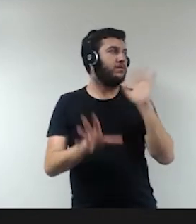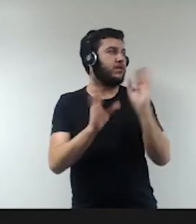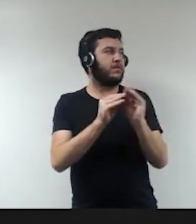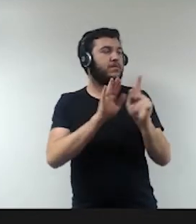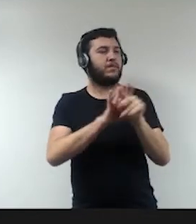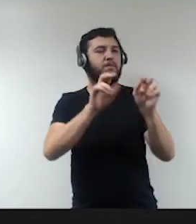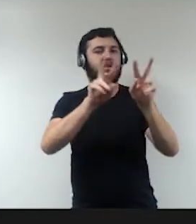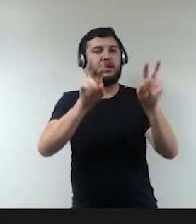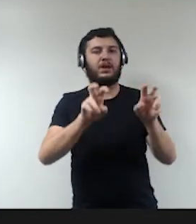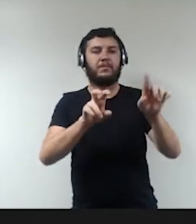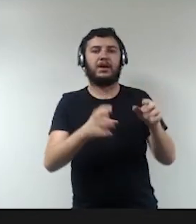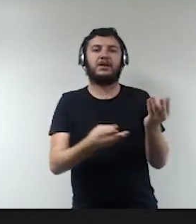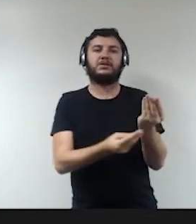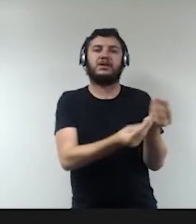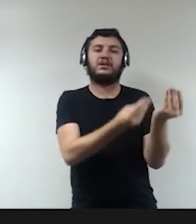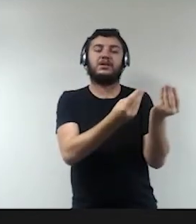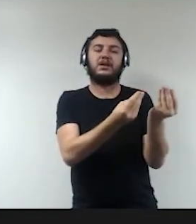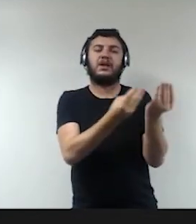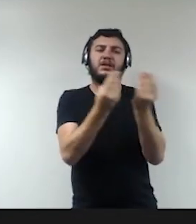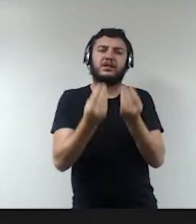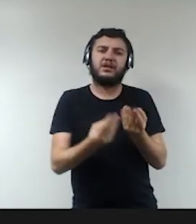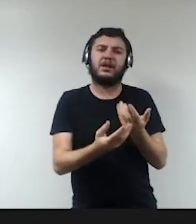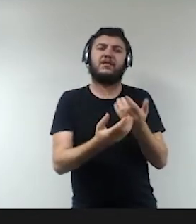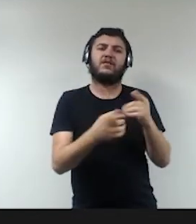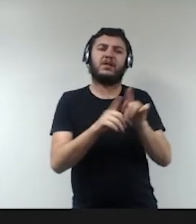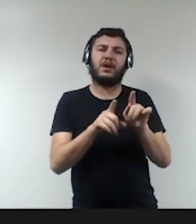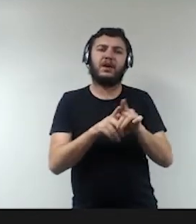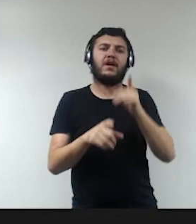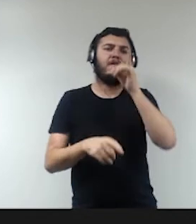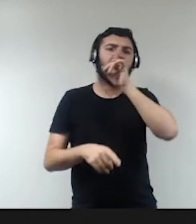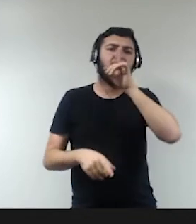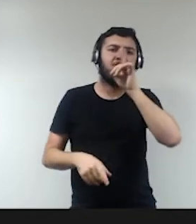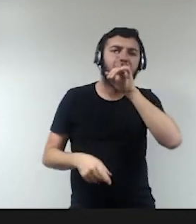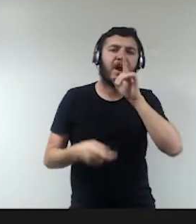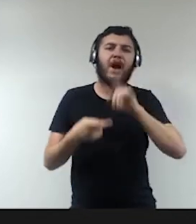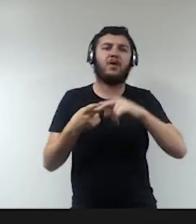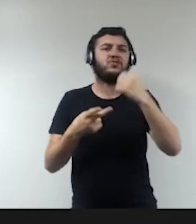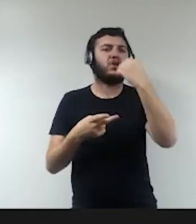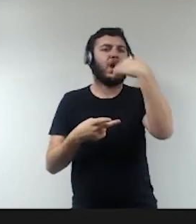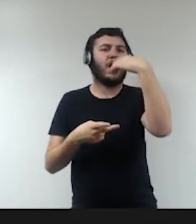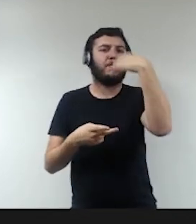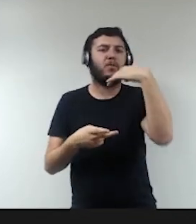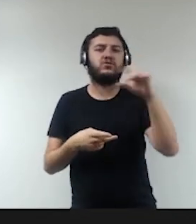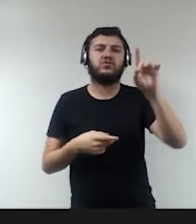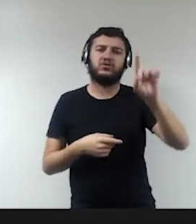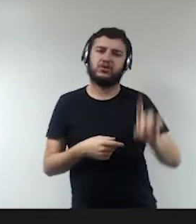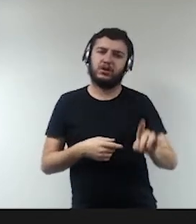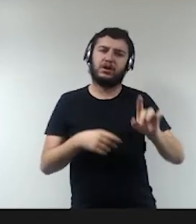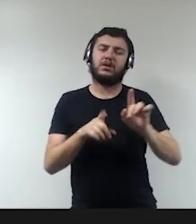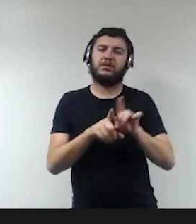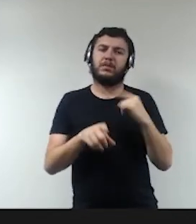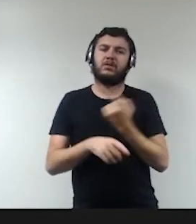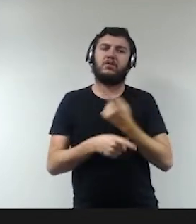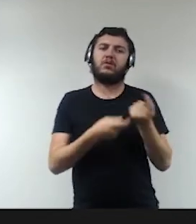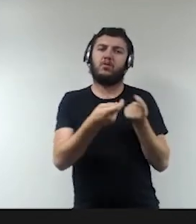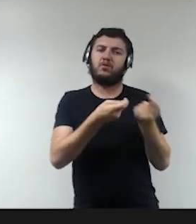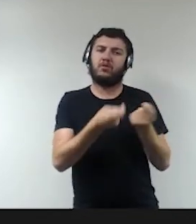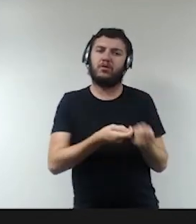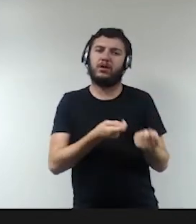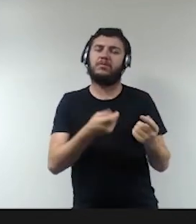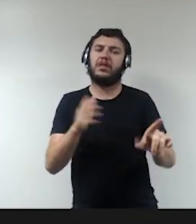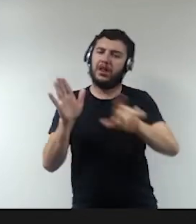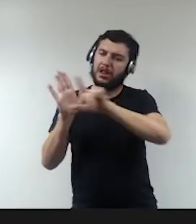às vezes envolvendo fraude, né, abuso de direito. Então, esse controle da legalidade nós fazemos,